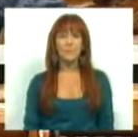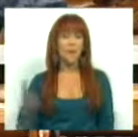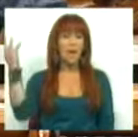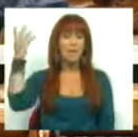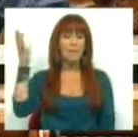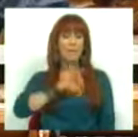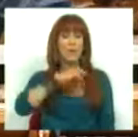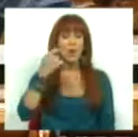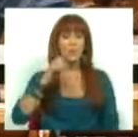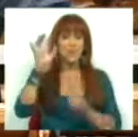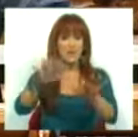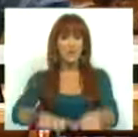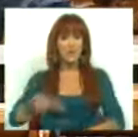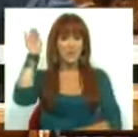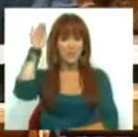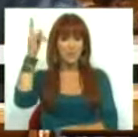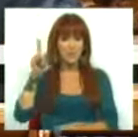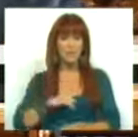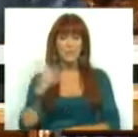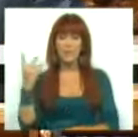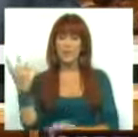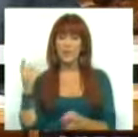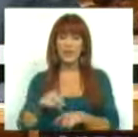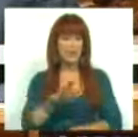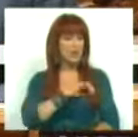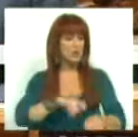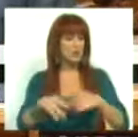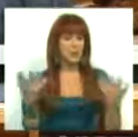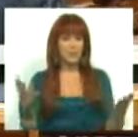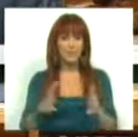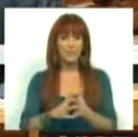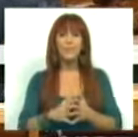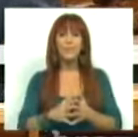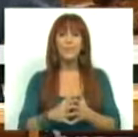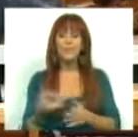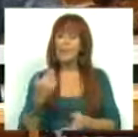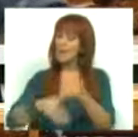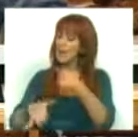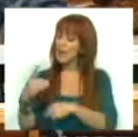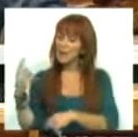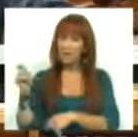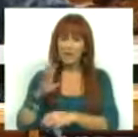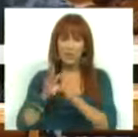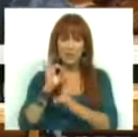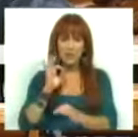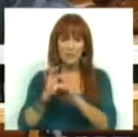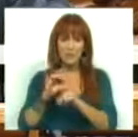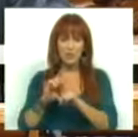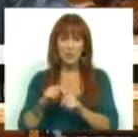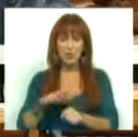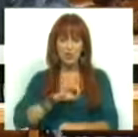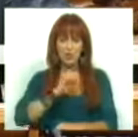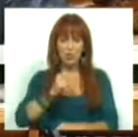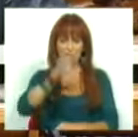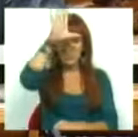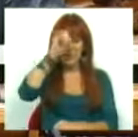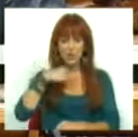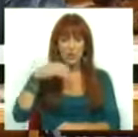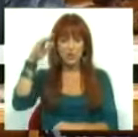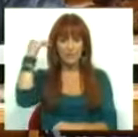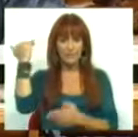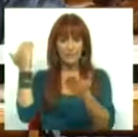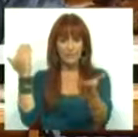Excelentíssimo Sr. Presidente da Assembleia da República, excelentíssimos Srs. Deputados, no passado mês de setembro, o Sr. Primeiro-Ministro